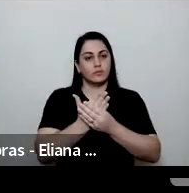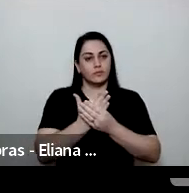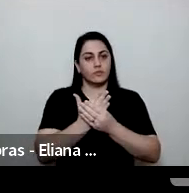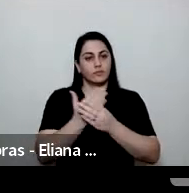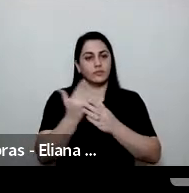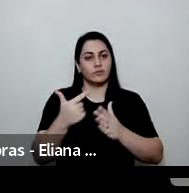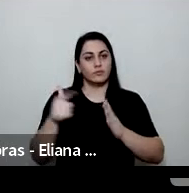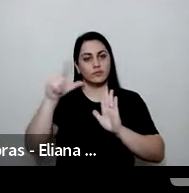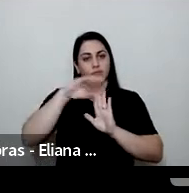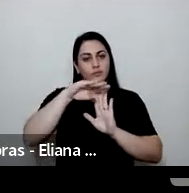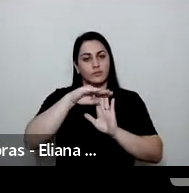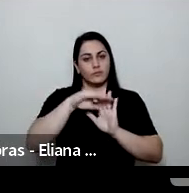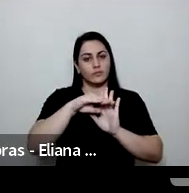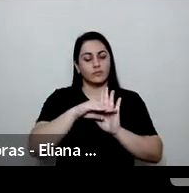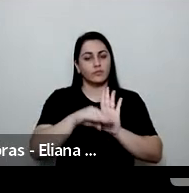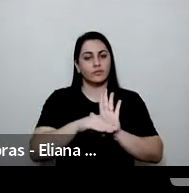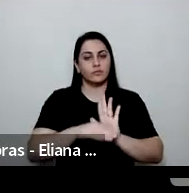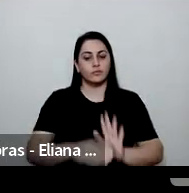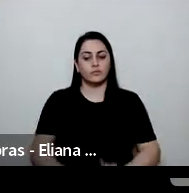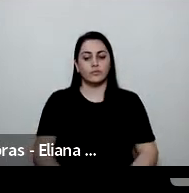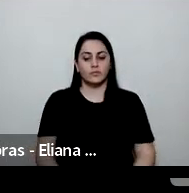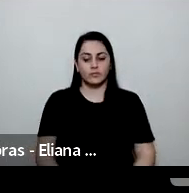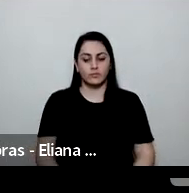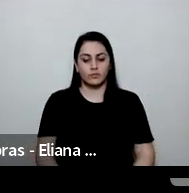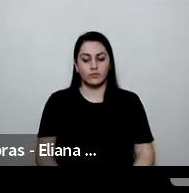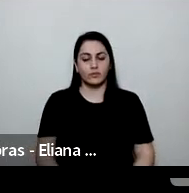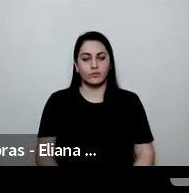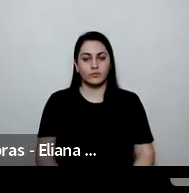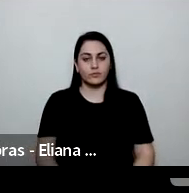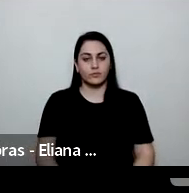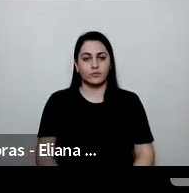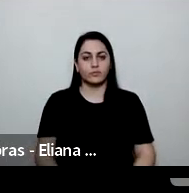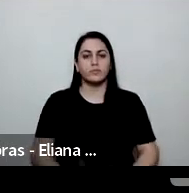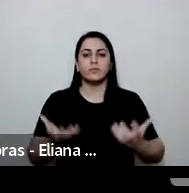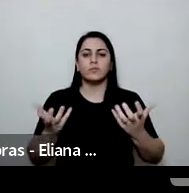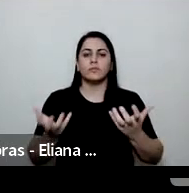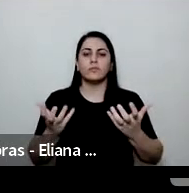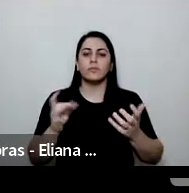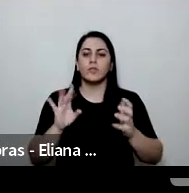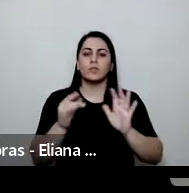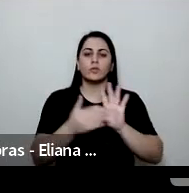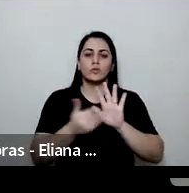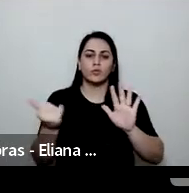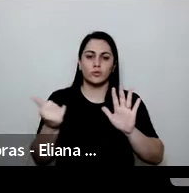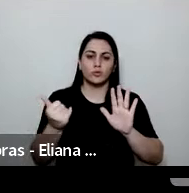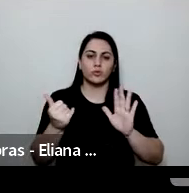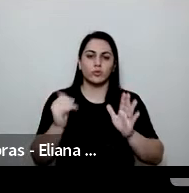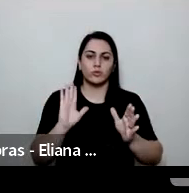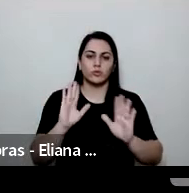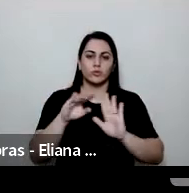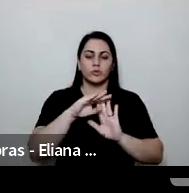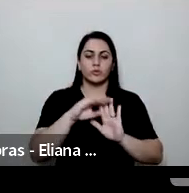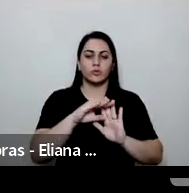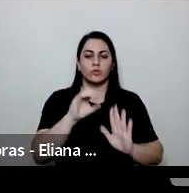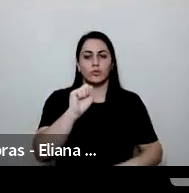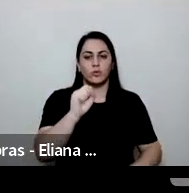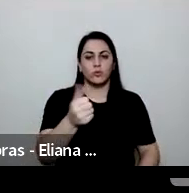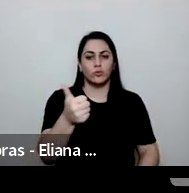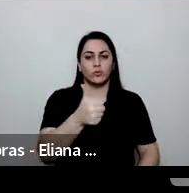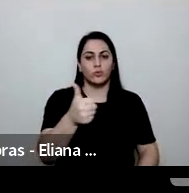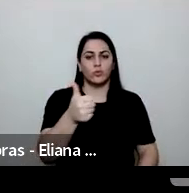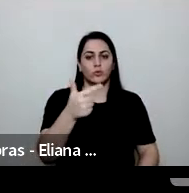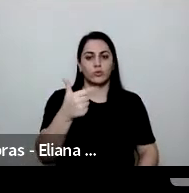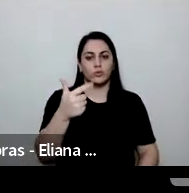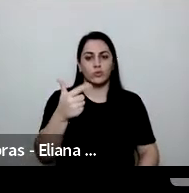o presidente cartão hoje não tenho queria só retirar de pauta os meus e tem oito 11 e